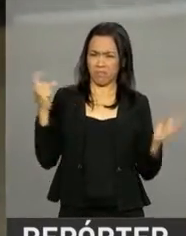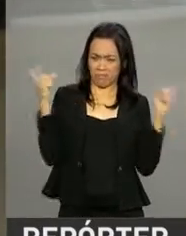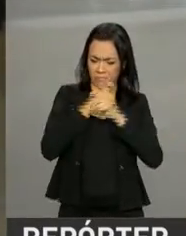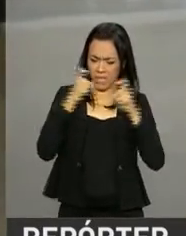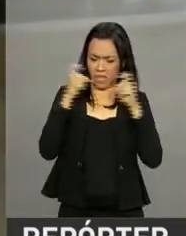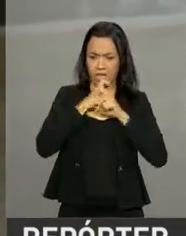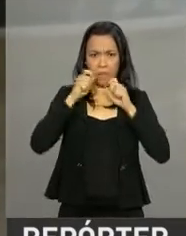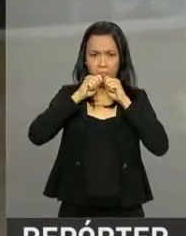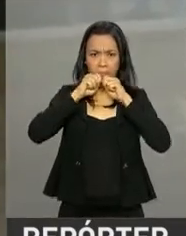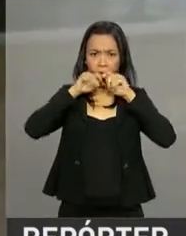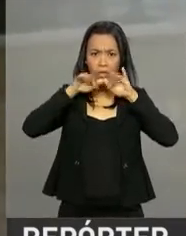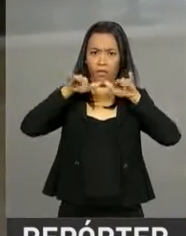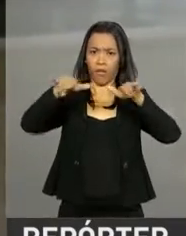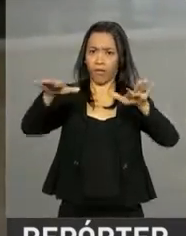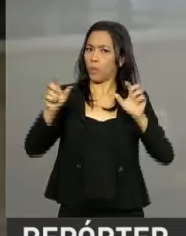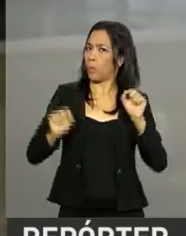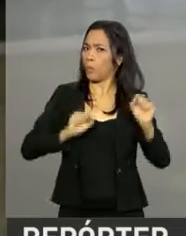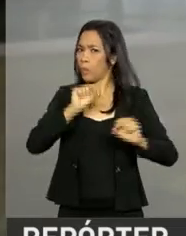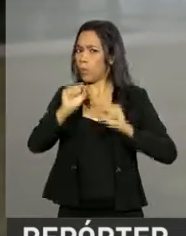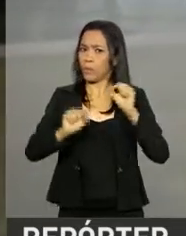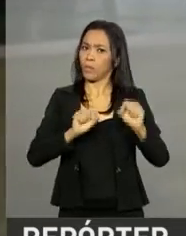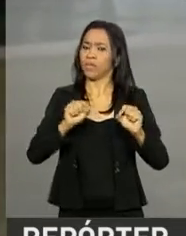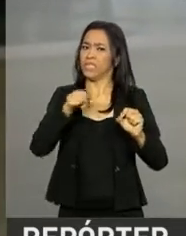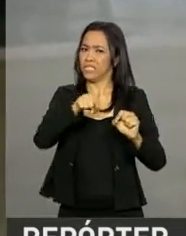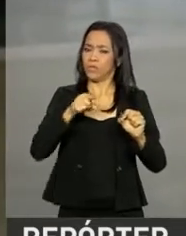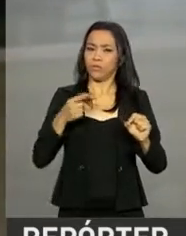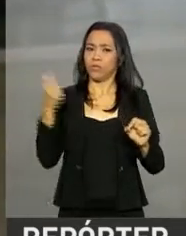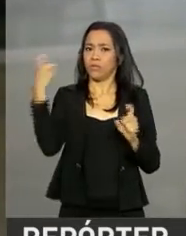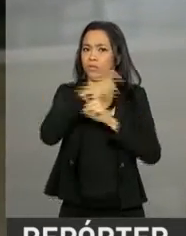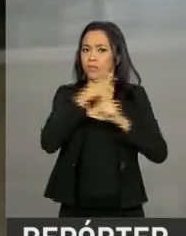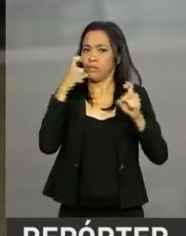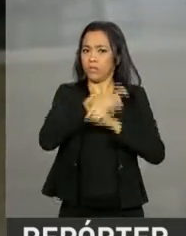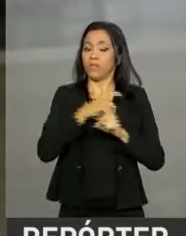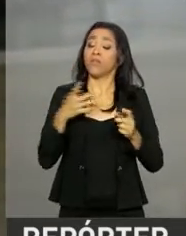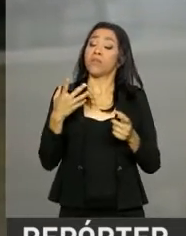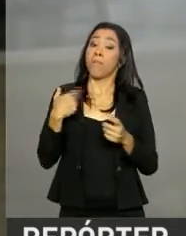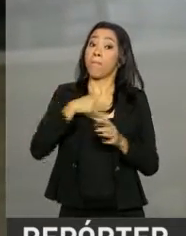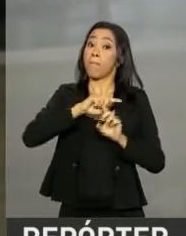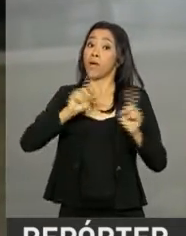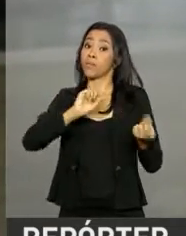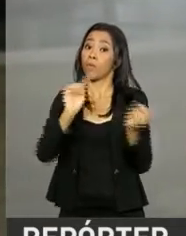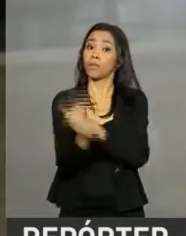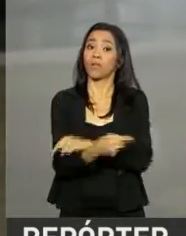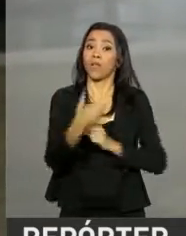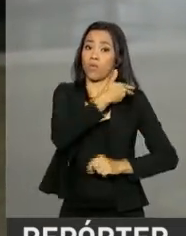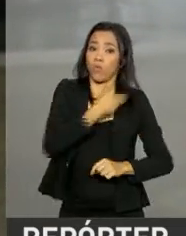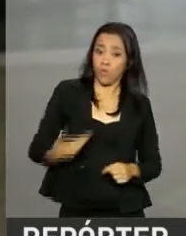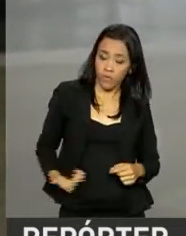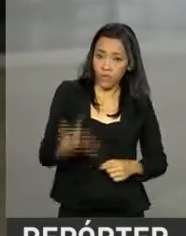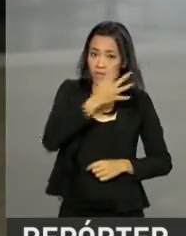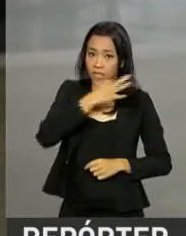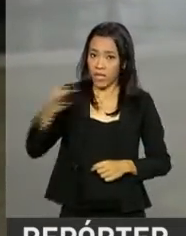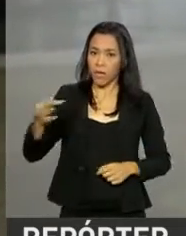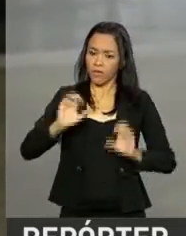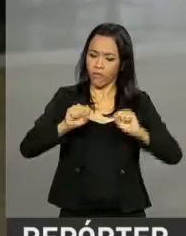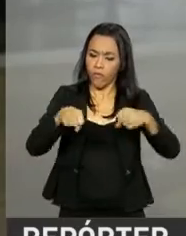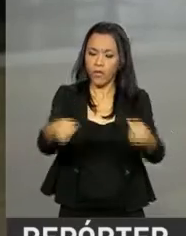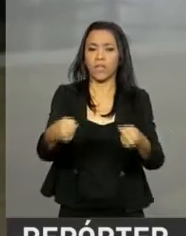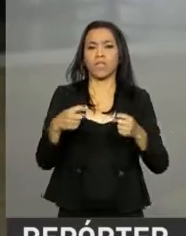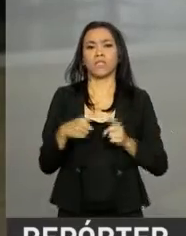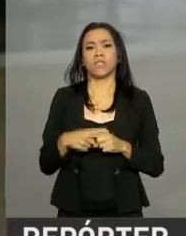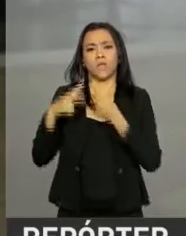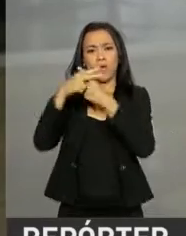e reiterando que na verdade está fortalecendo os programas sociais inclusive fazendo revisões de